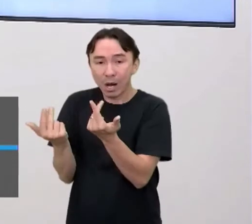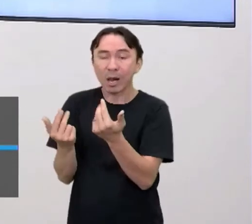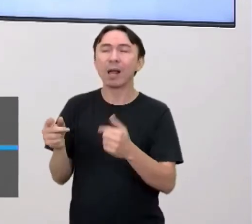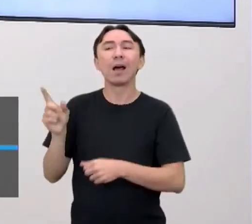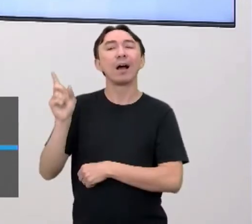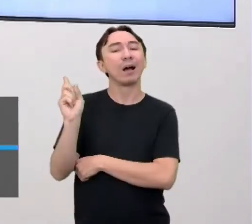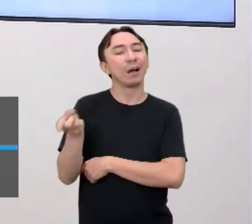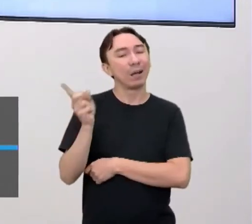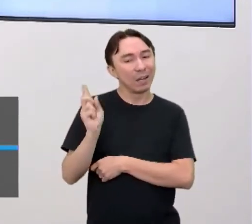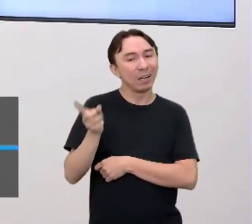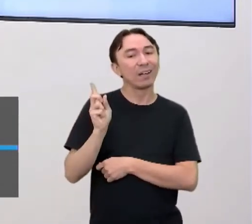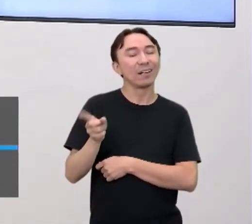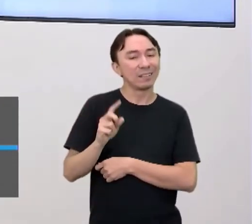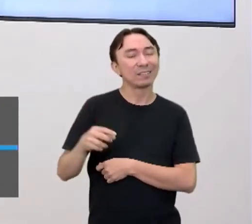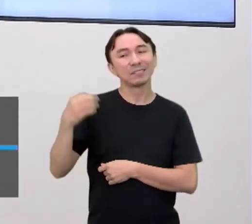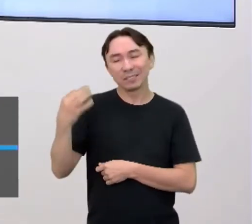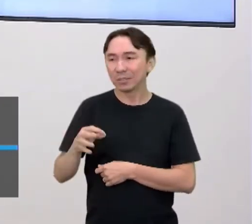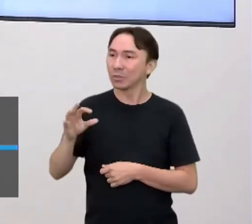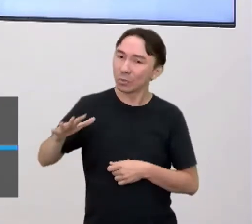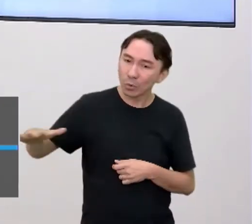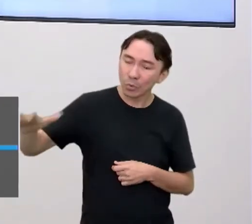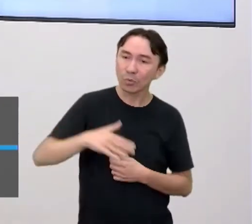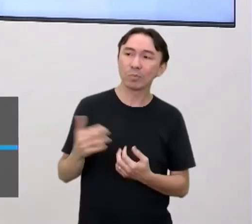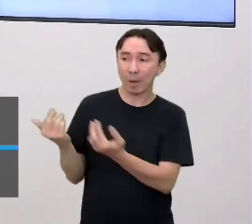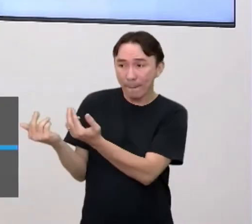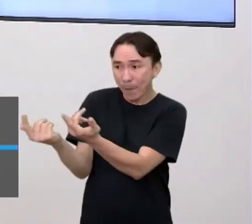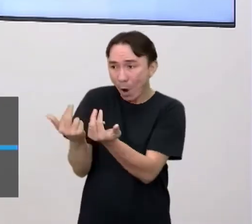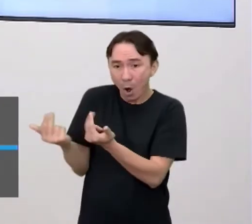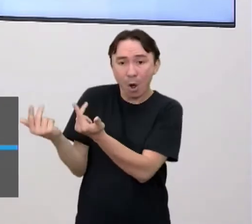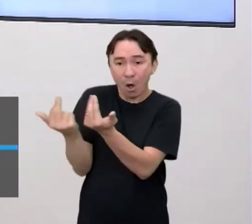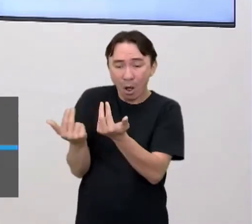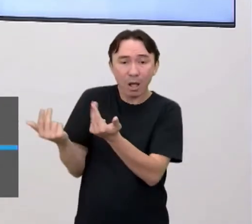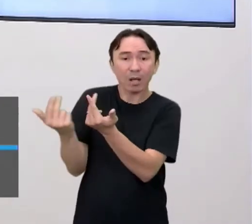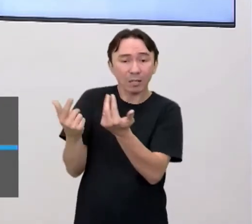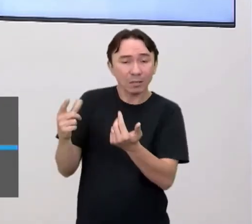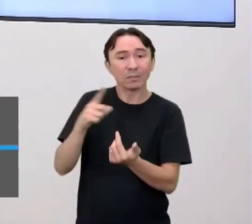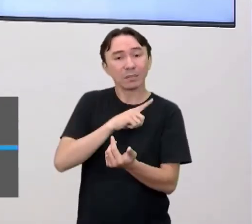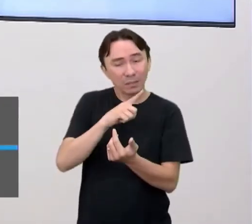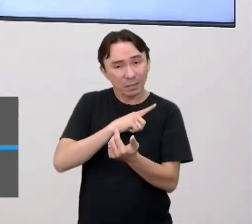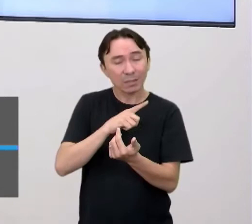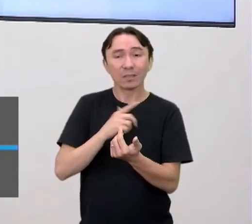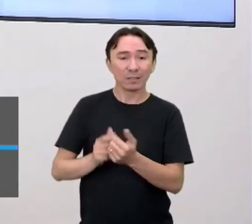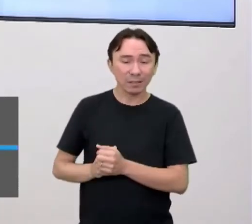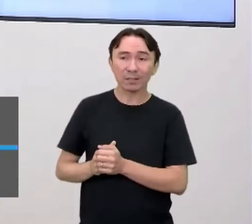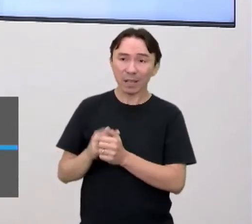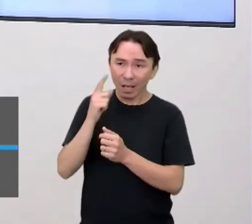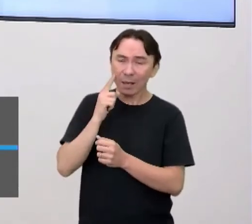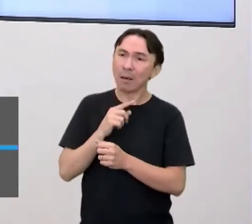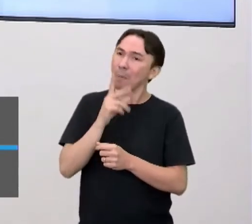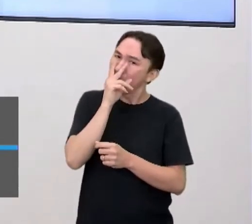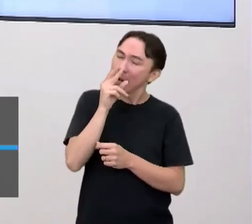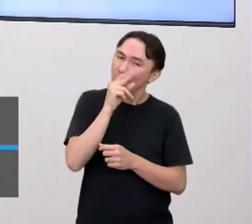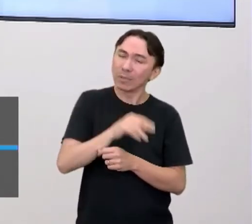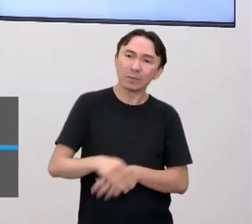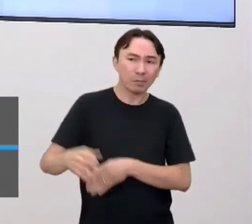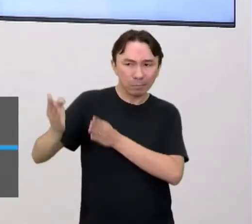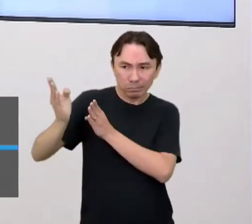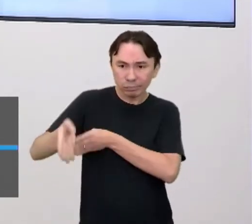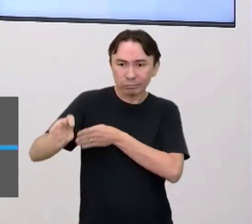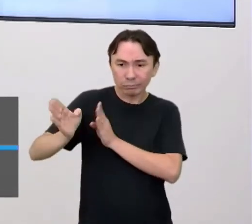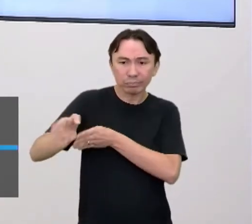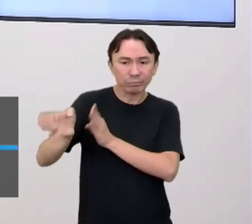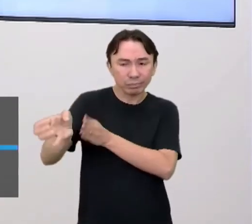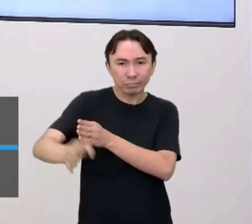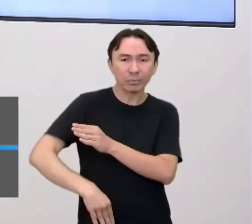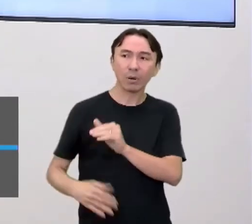no caminho, porque todos estão fazendo de várias formas a busca da mesma pergunta e tá todo mundo chegando a um